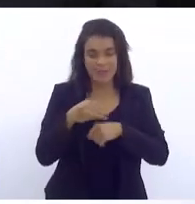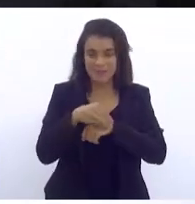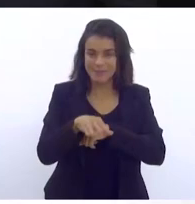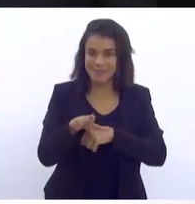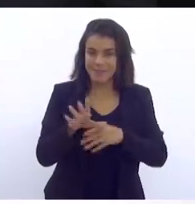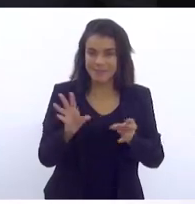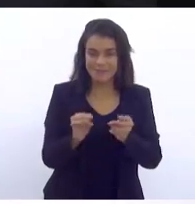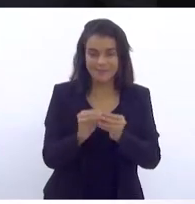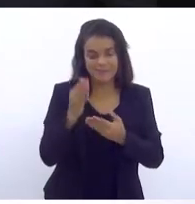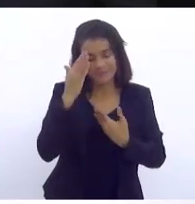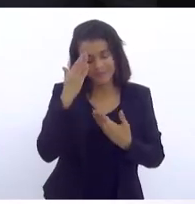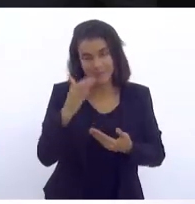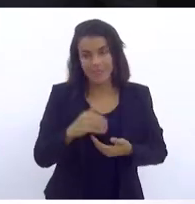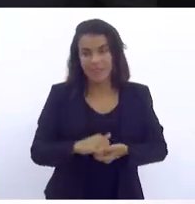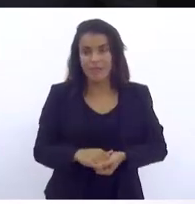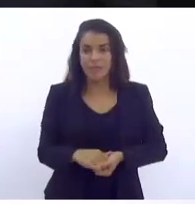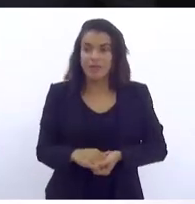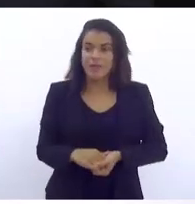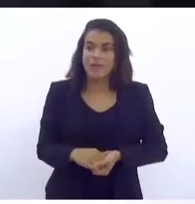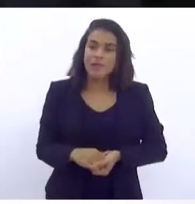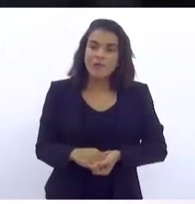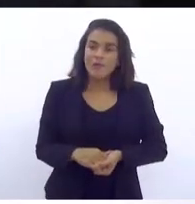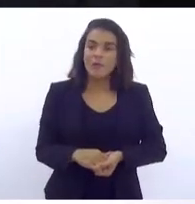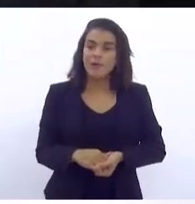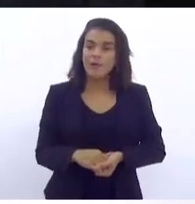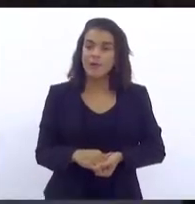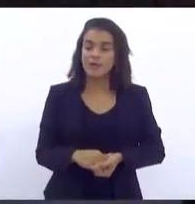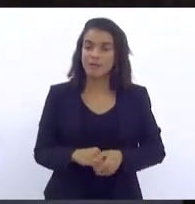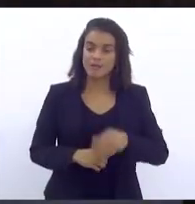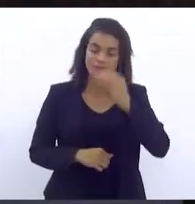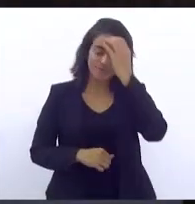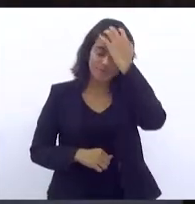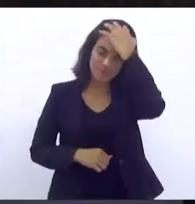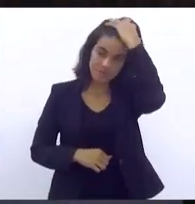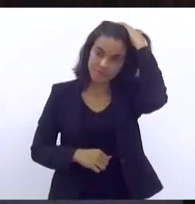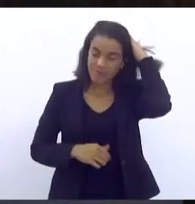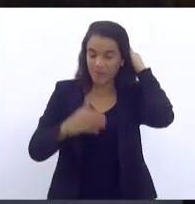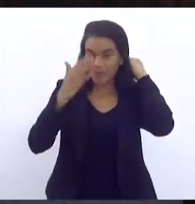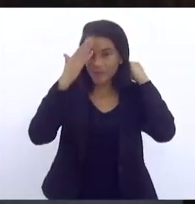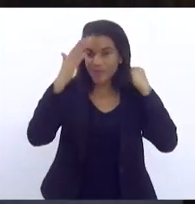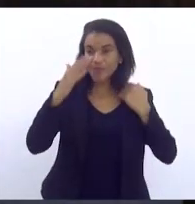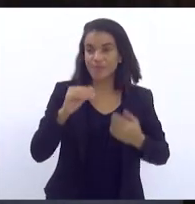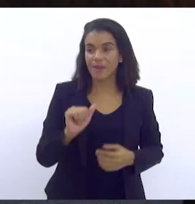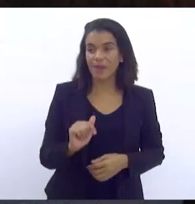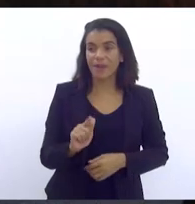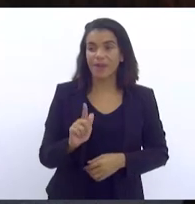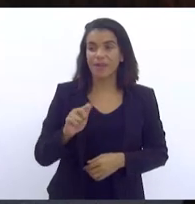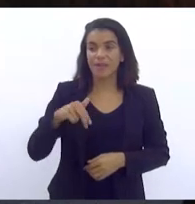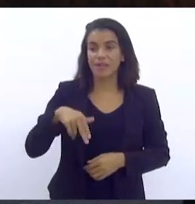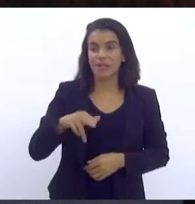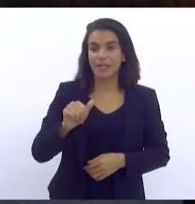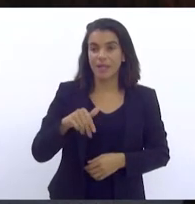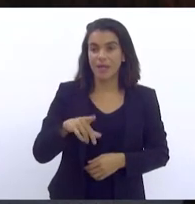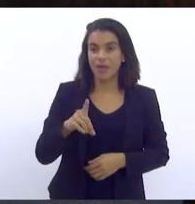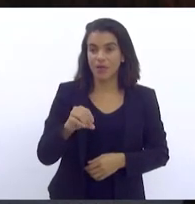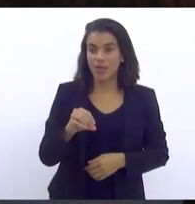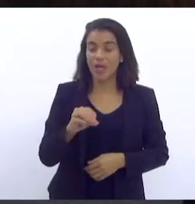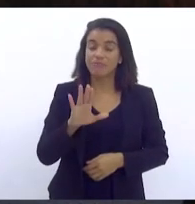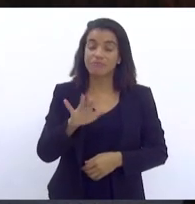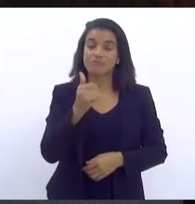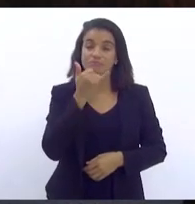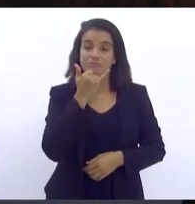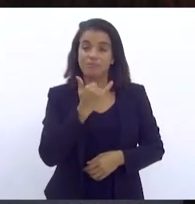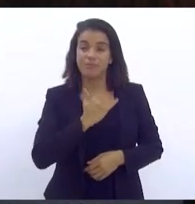eu queria passar Obrigado eh obrigado Agnaldo chamo agora é Daniel cumura o